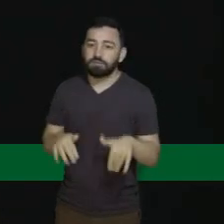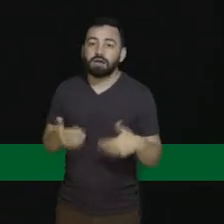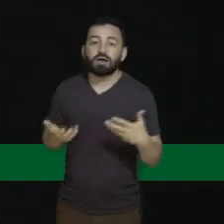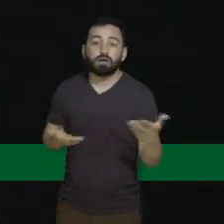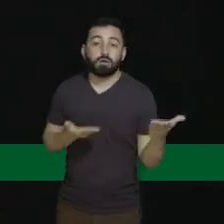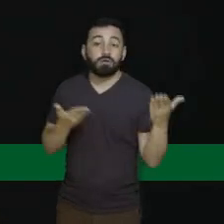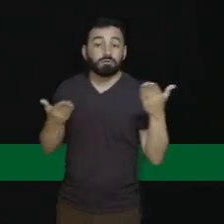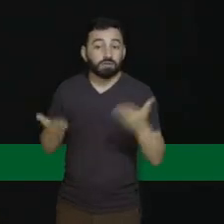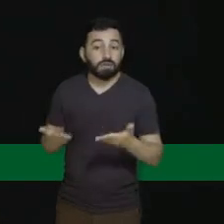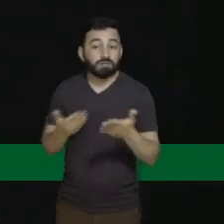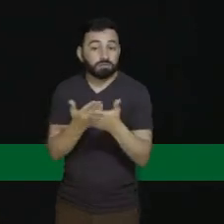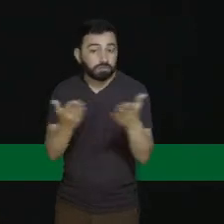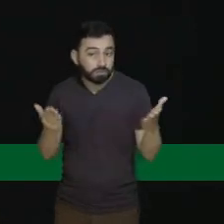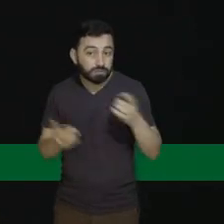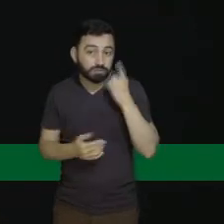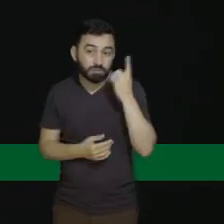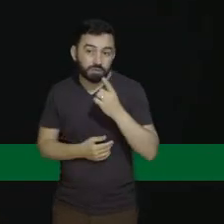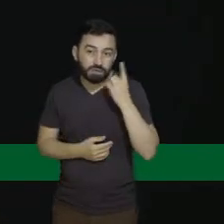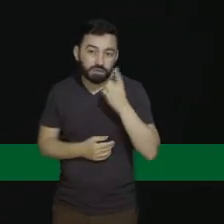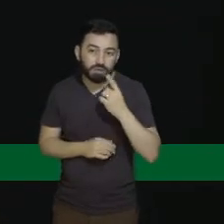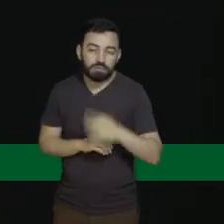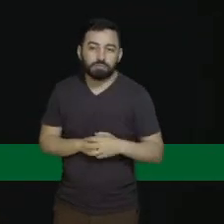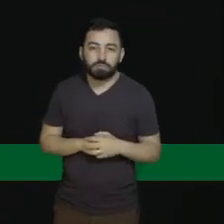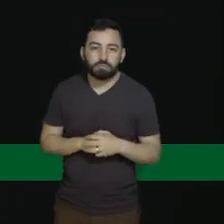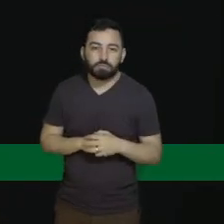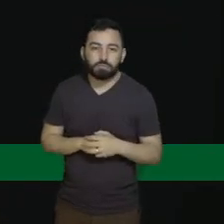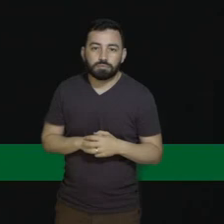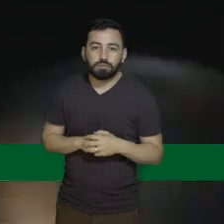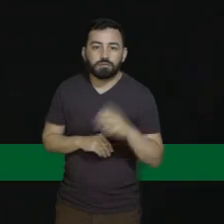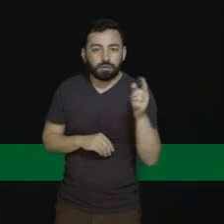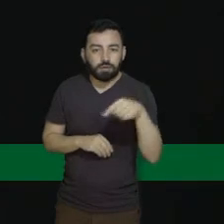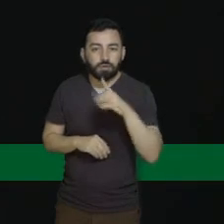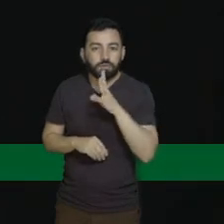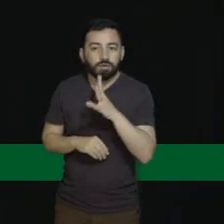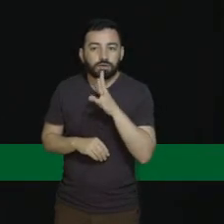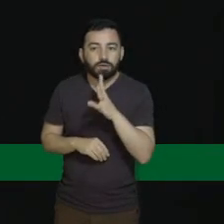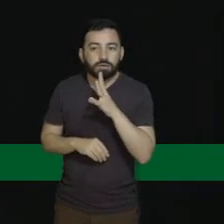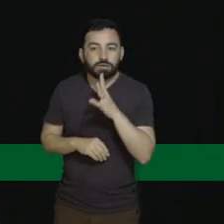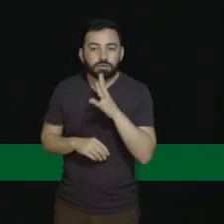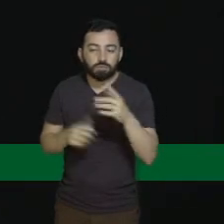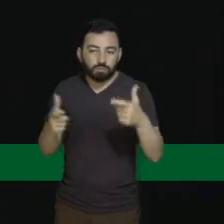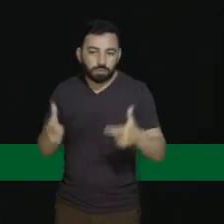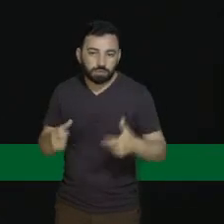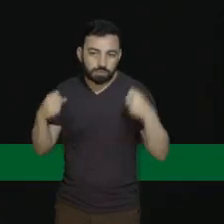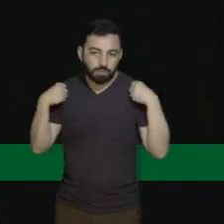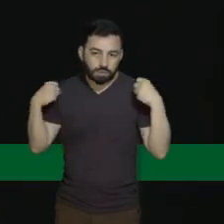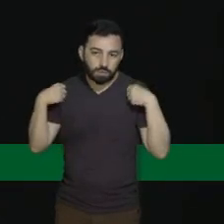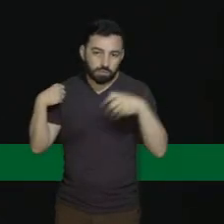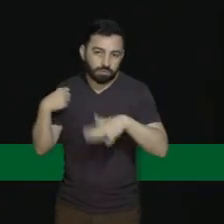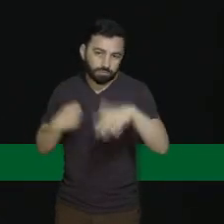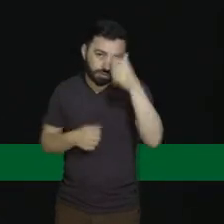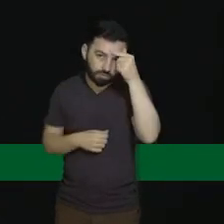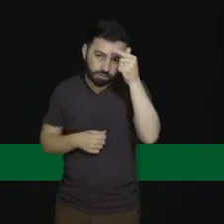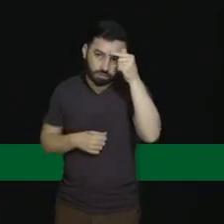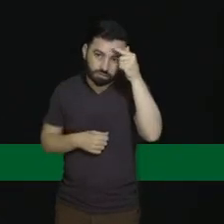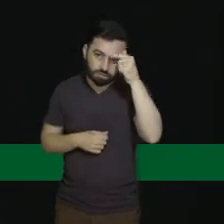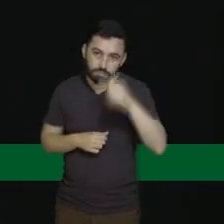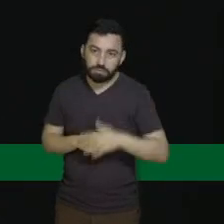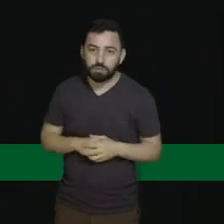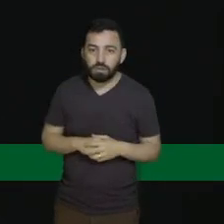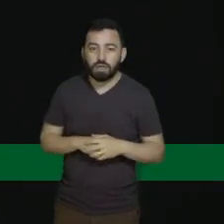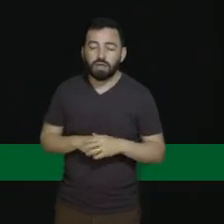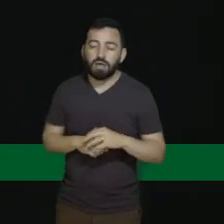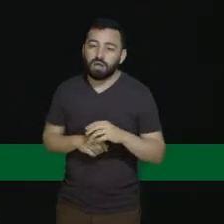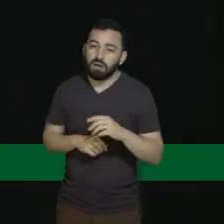a todos os deputados e deputadas que venham conhecer o nosso campus Chapecó, a unidade, uma das